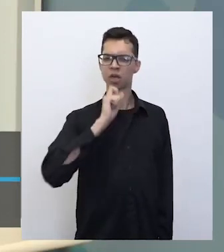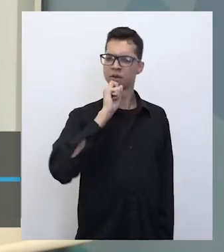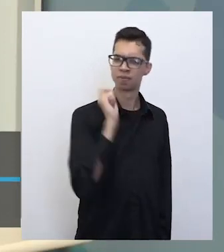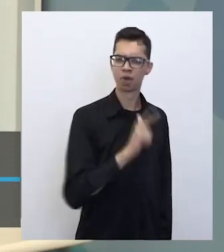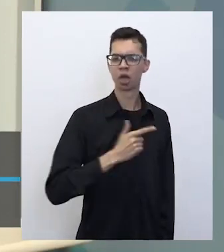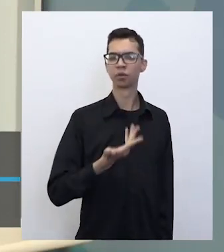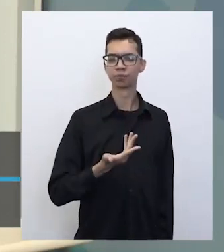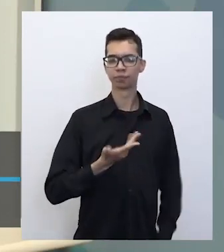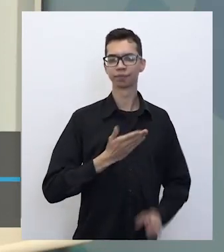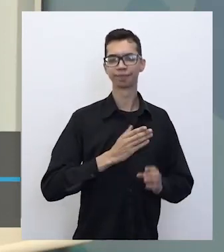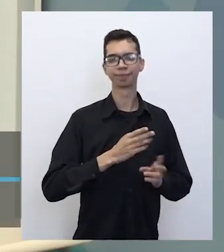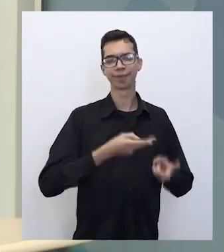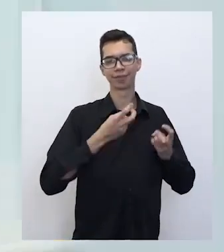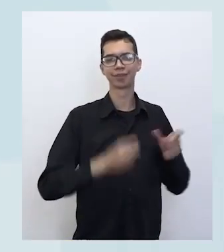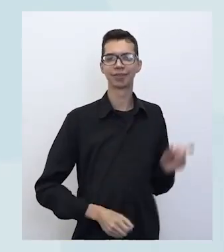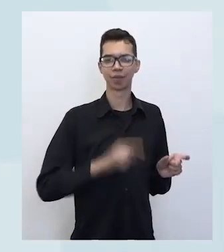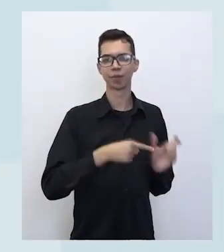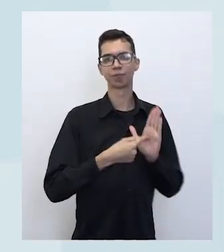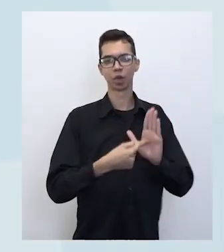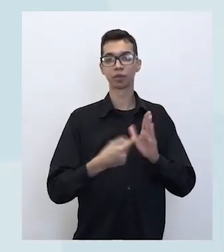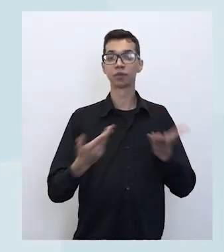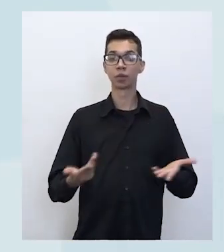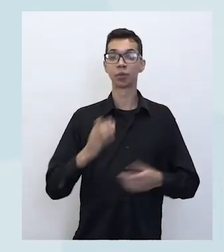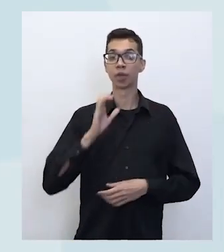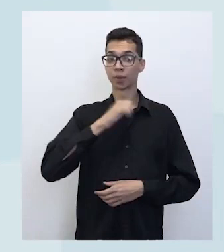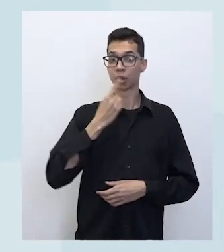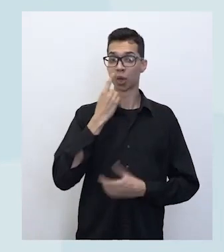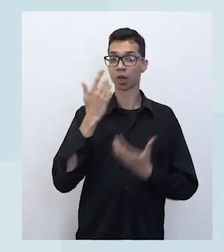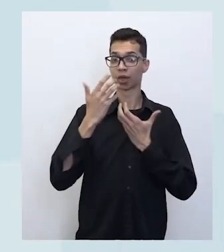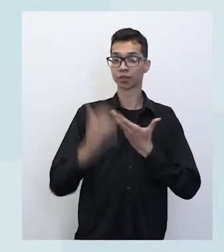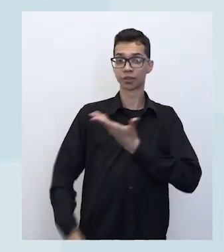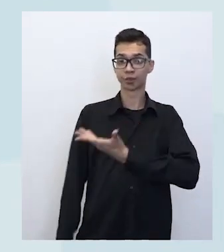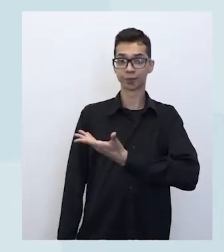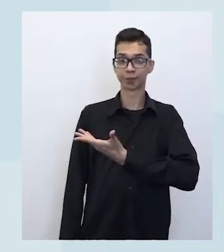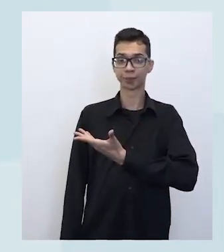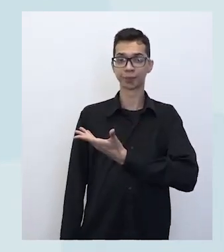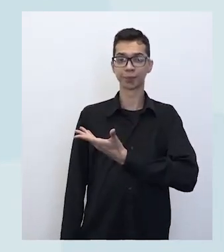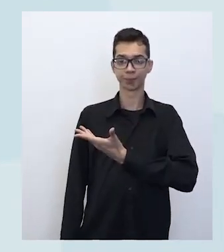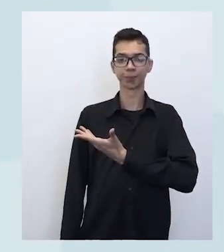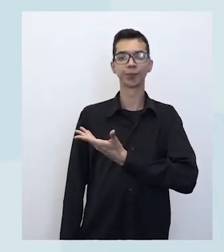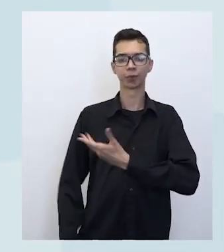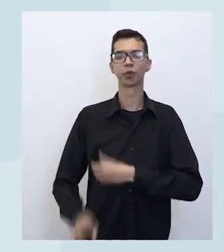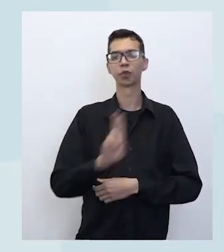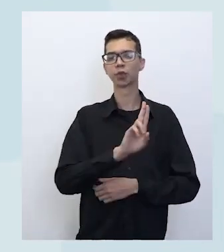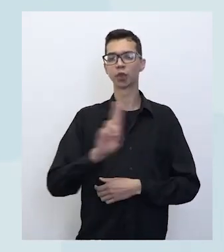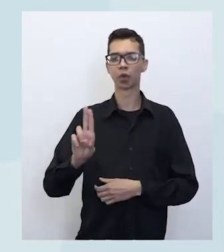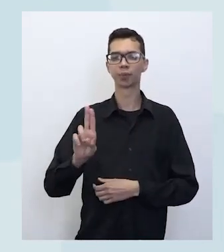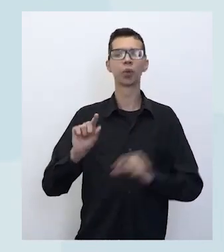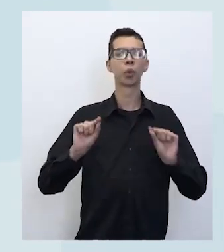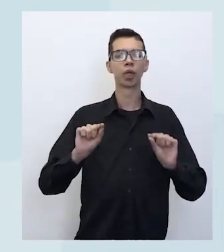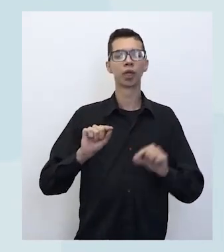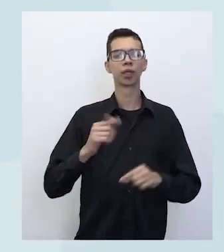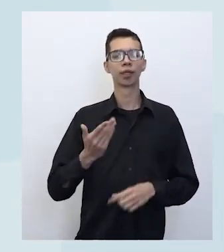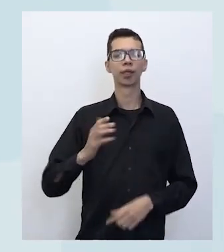30 segundinhos a gente já volta. A cantiga Ai Dona Feia, Fosse Vos Queixar, de João Garcia de Guilhardi, é de escárnio ou